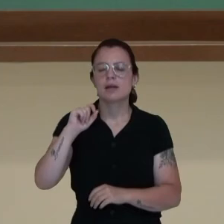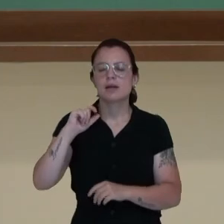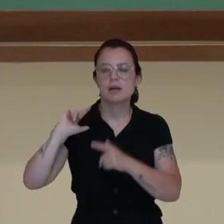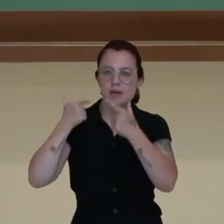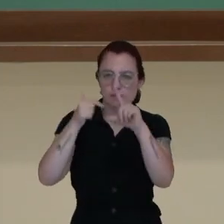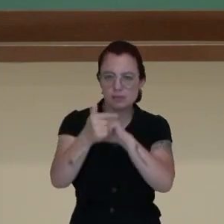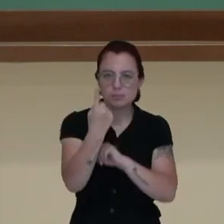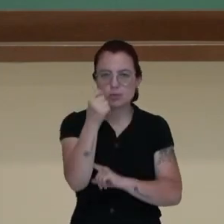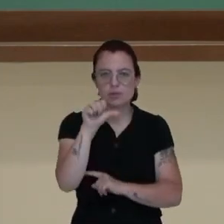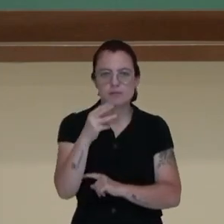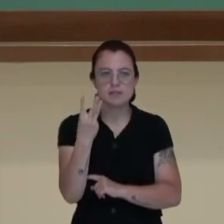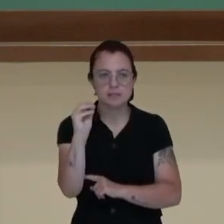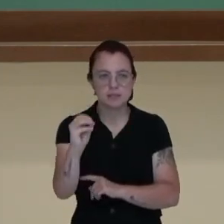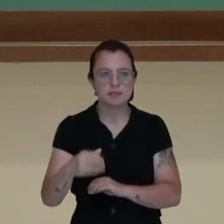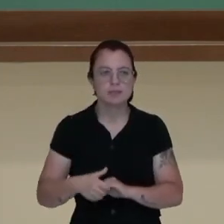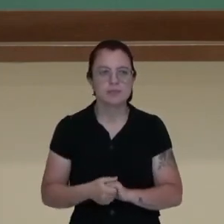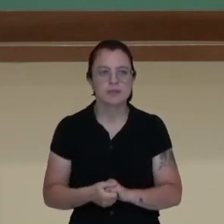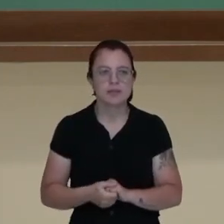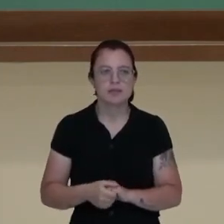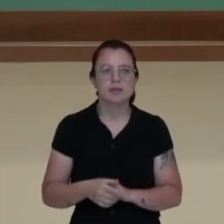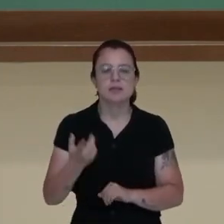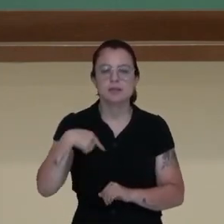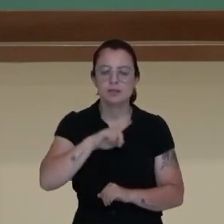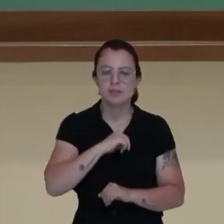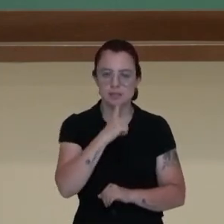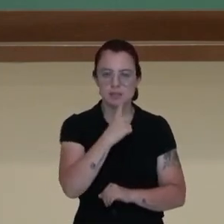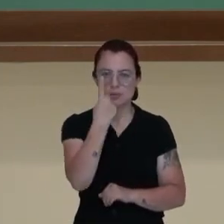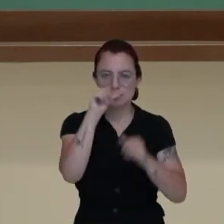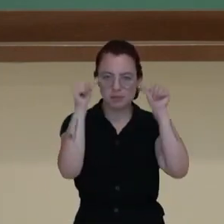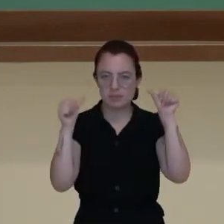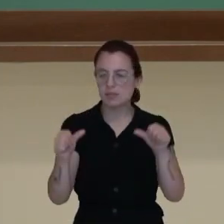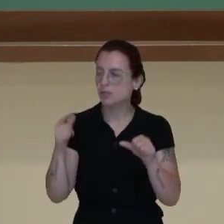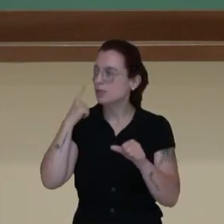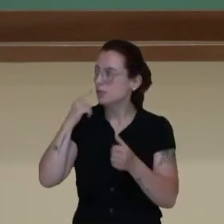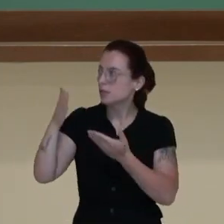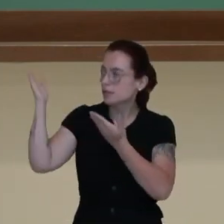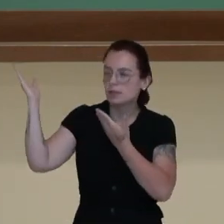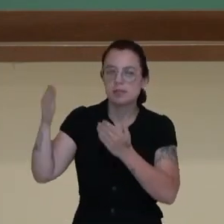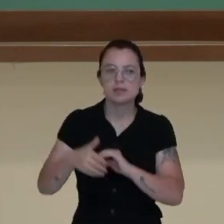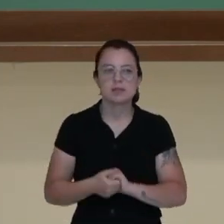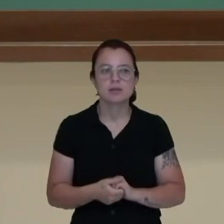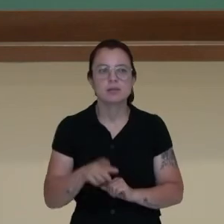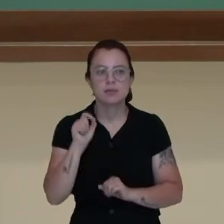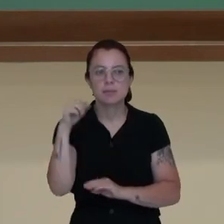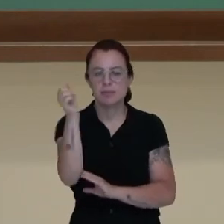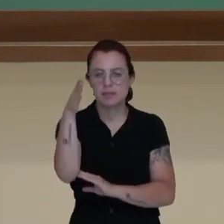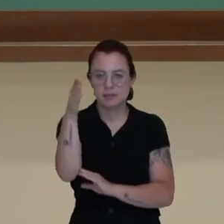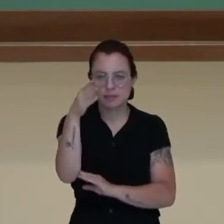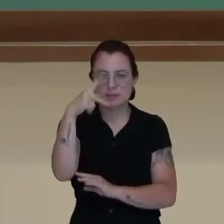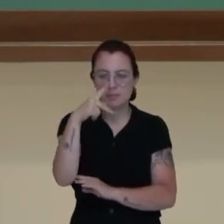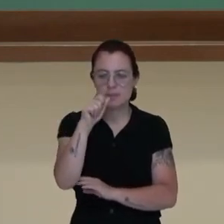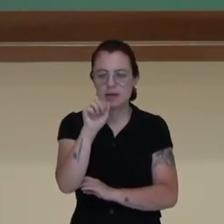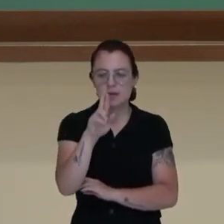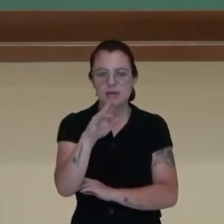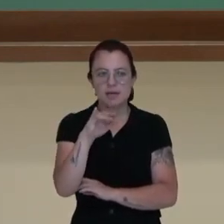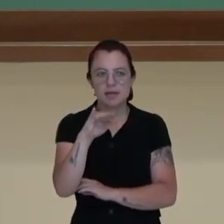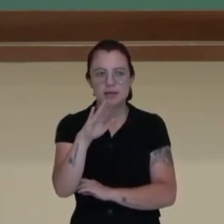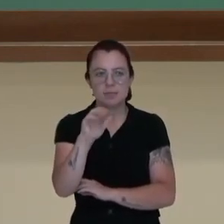de 1930? E aqui a gente tem uma imagem da bandeira da Paraíba, que inclusive já é ali